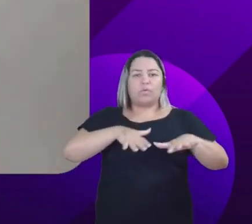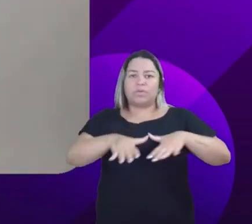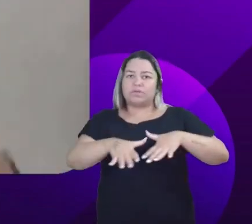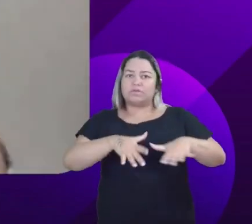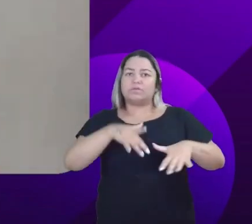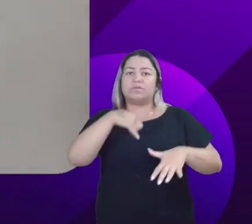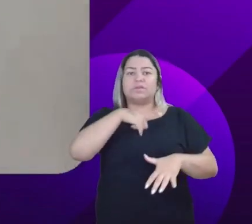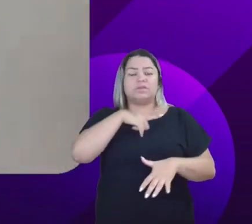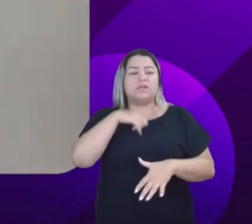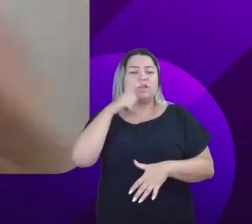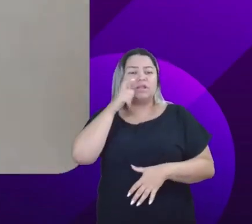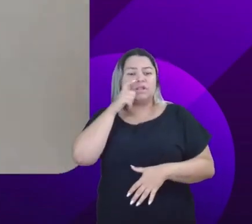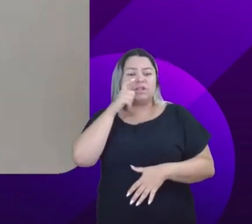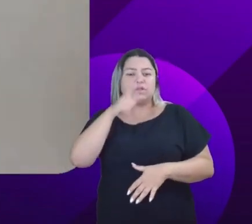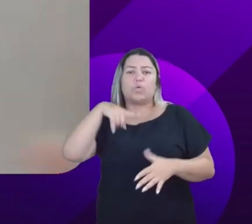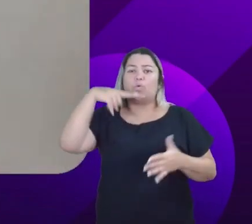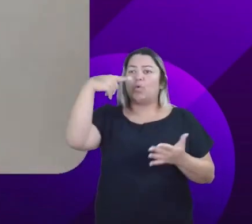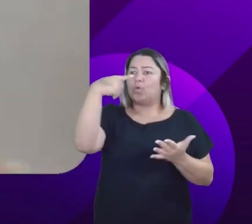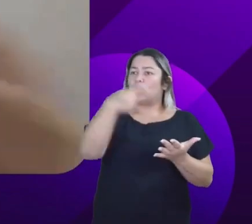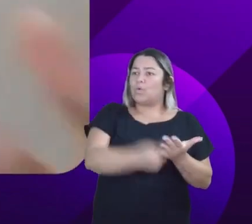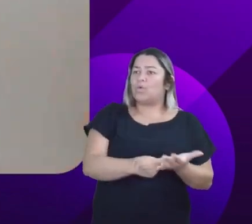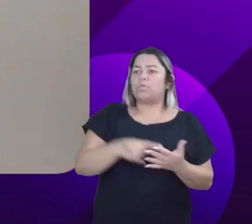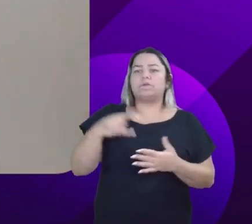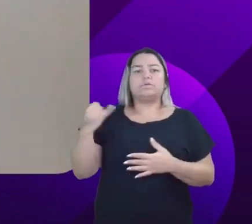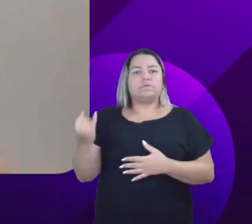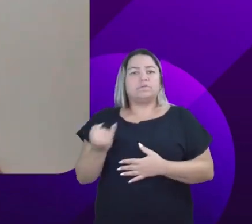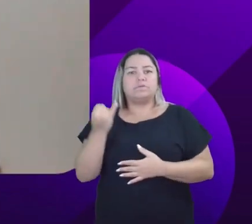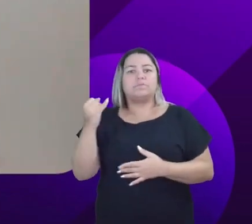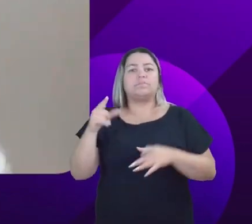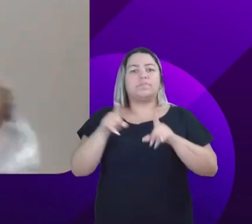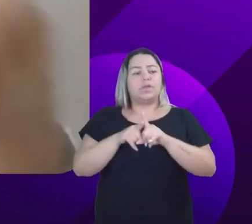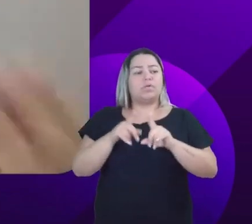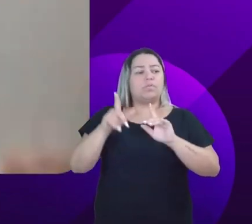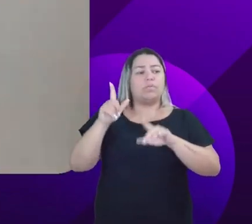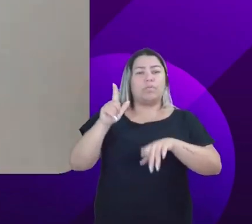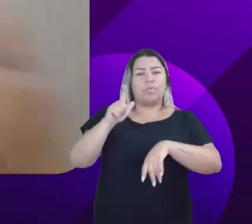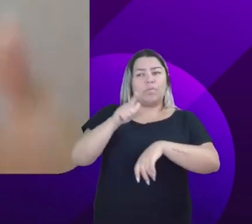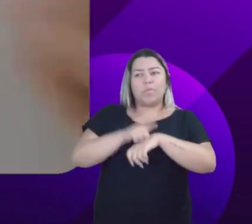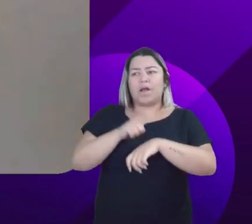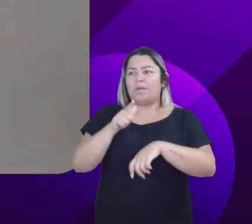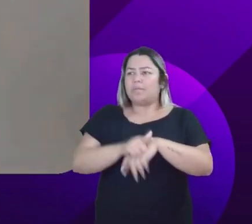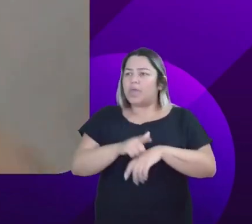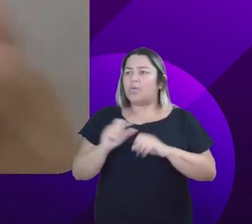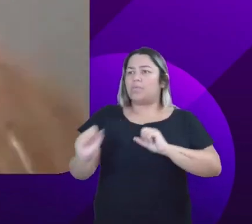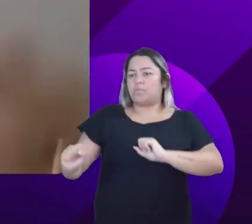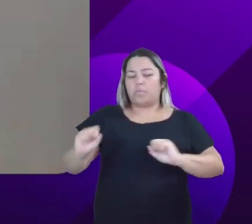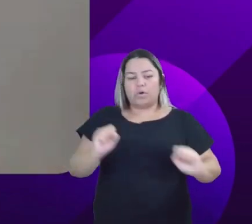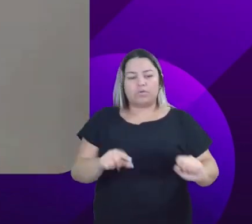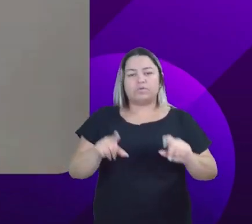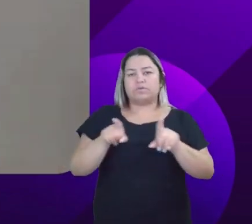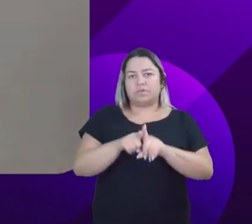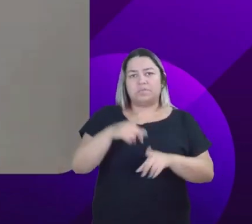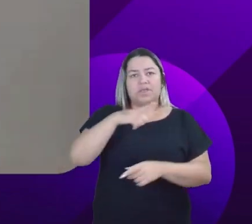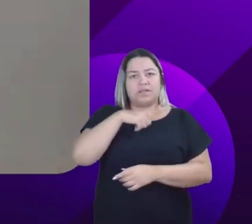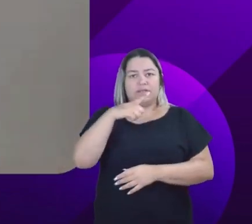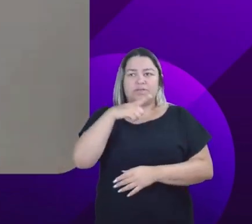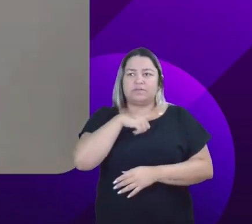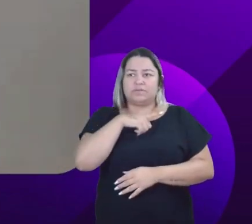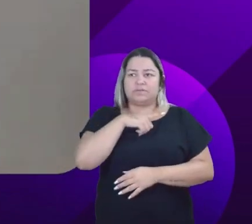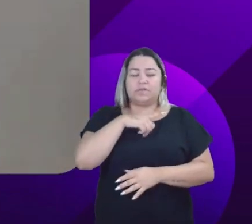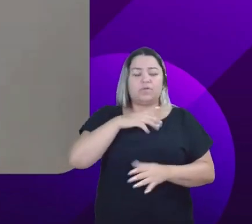tem um interesse, e que cumpre um papel, e que desempenha um papel, ou pode desempenhar, tem